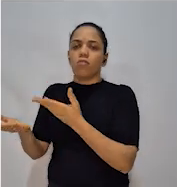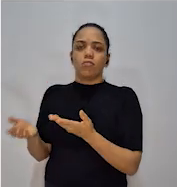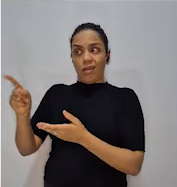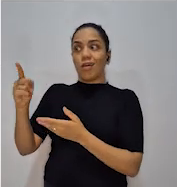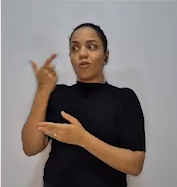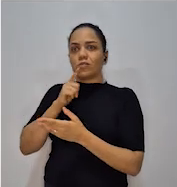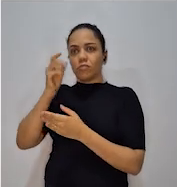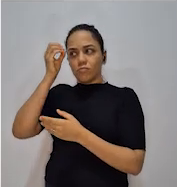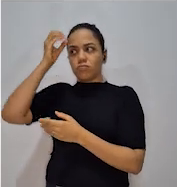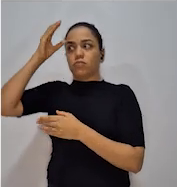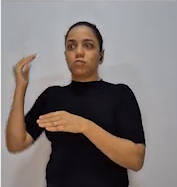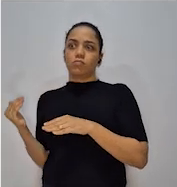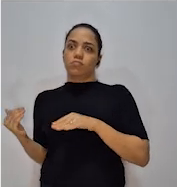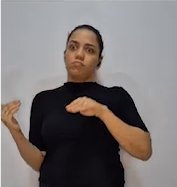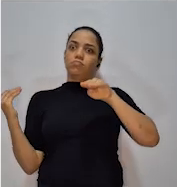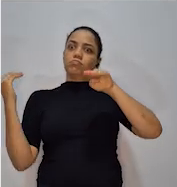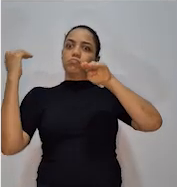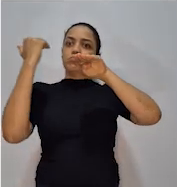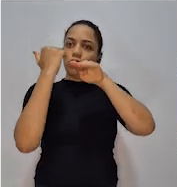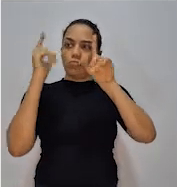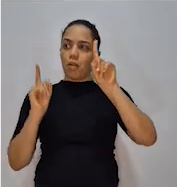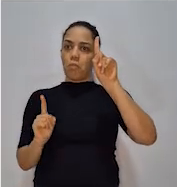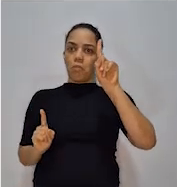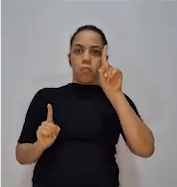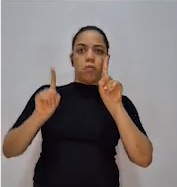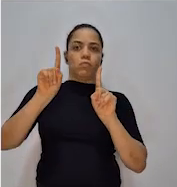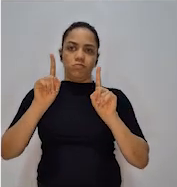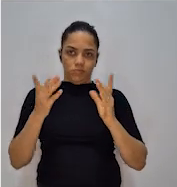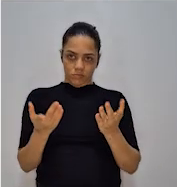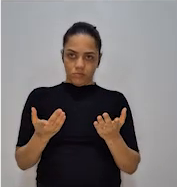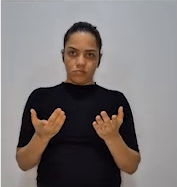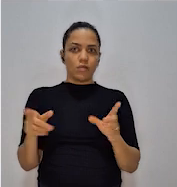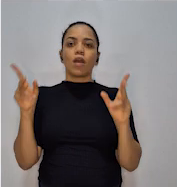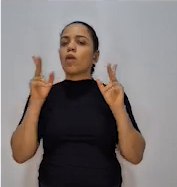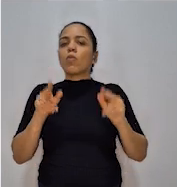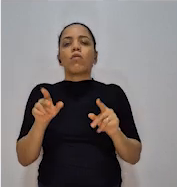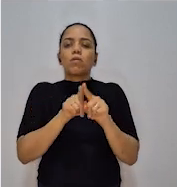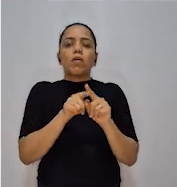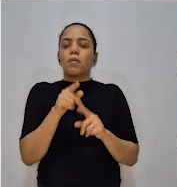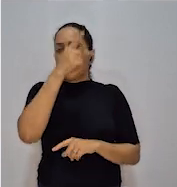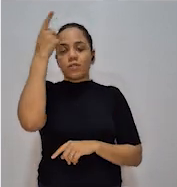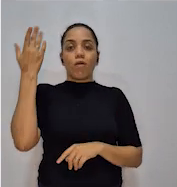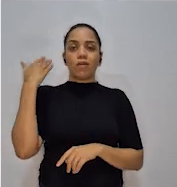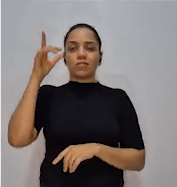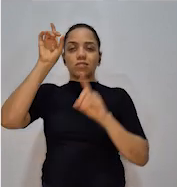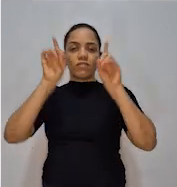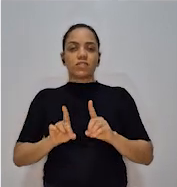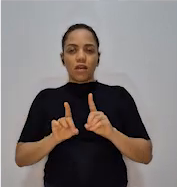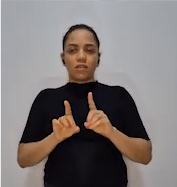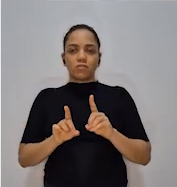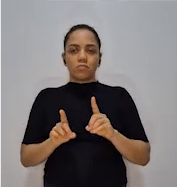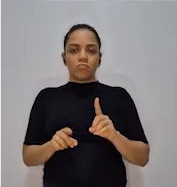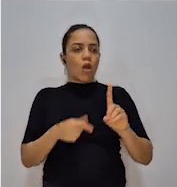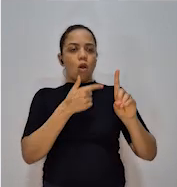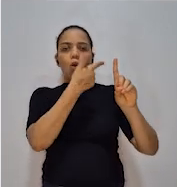trazer aí conhecimento sobre esse ponto, por exemplo, né? A mesma coisa pessoas com deficiência. Se elas ficaram fora do mercado de trabalho, hoje a gente